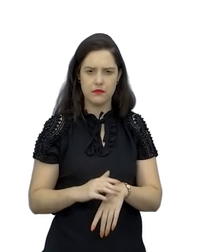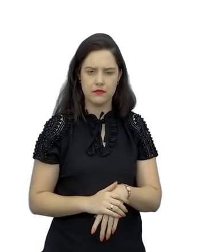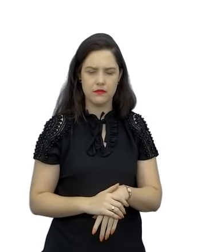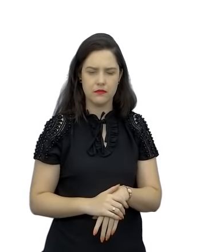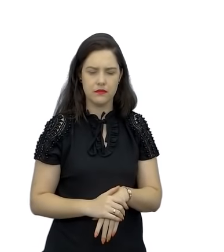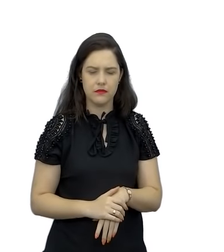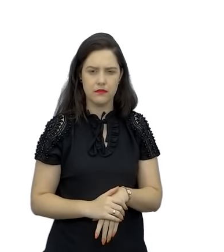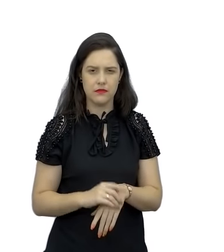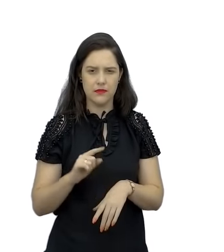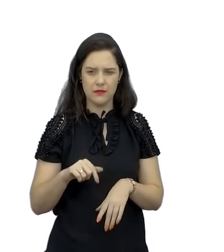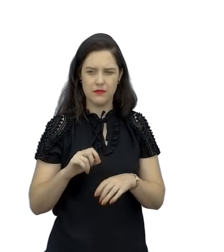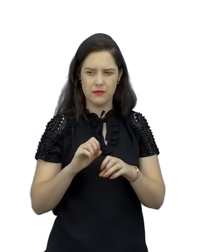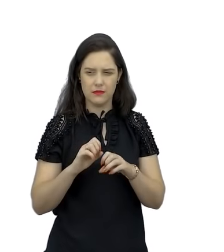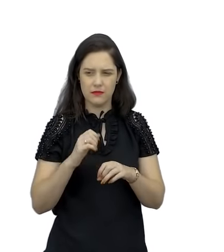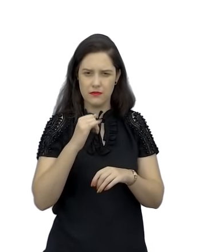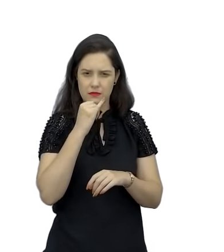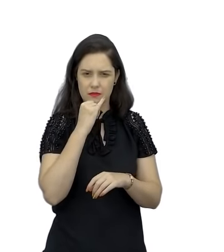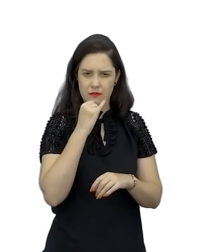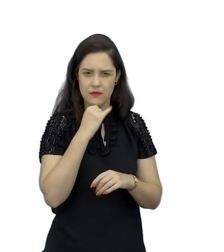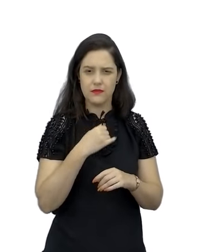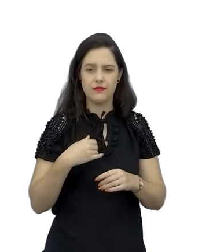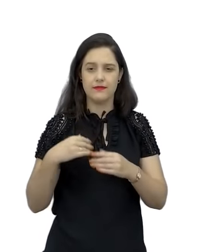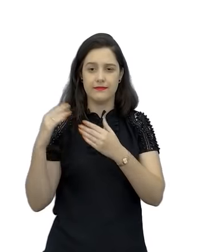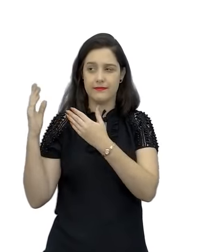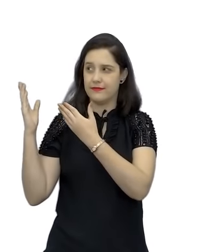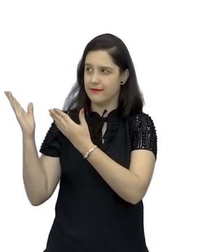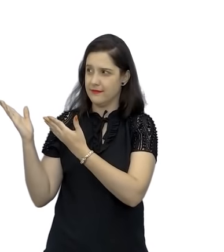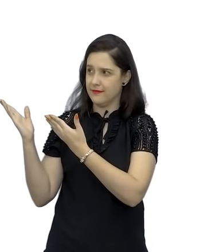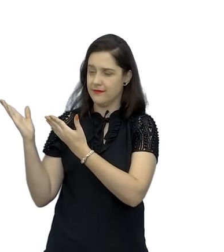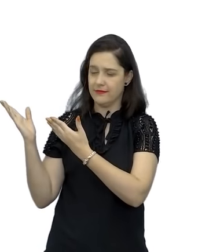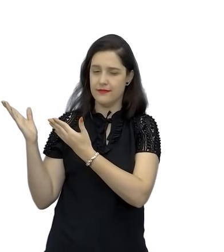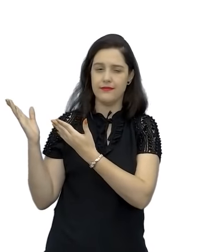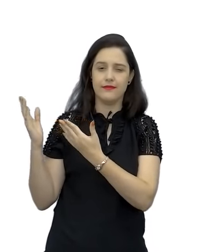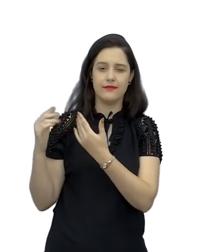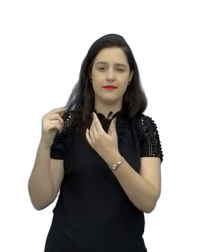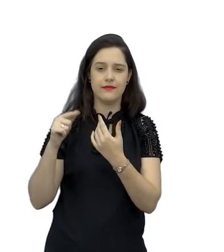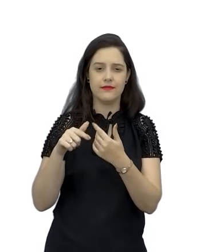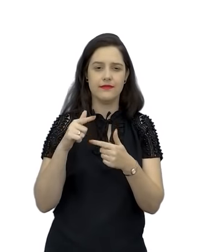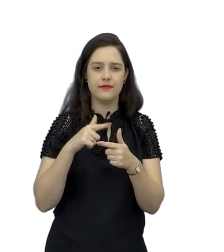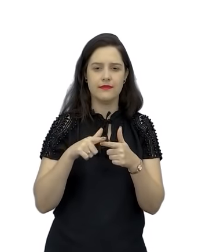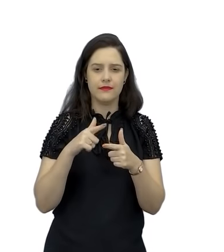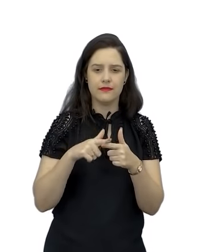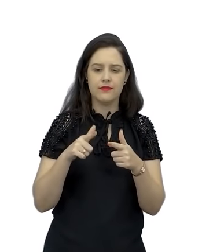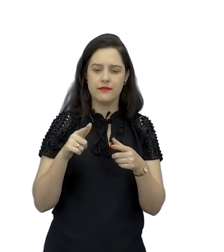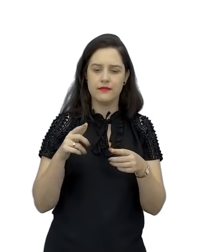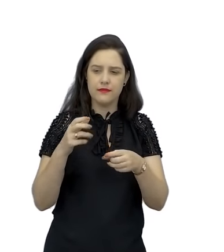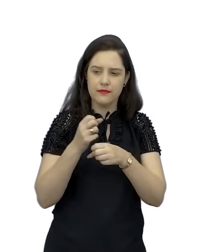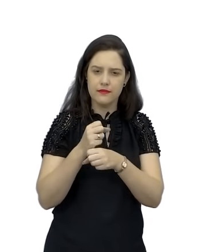esse exemplo, que é resolver e elaborar situações e problemas que envolvam